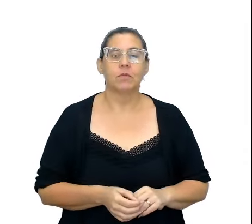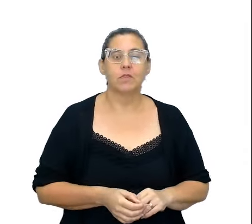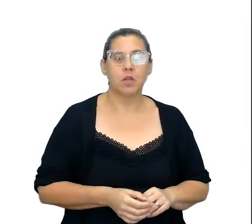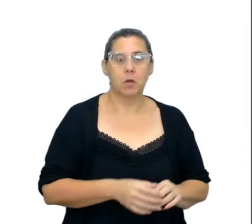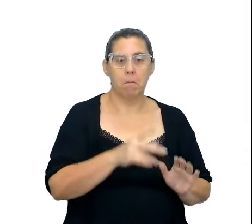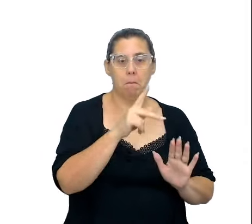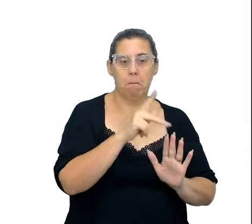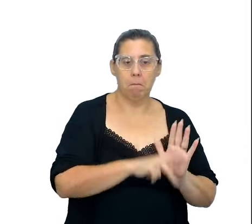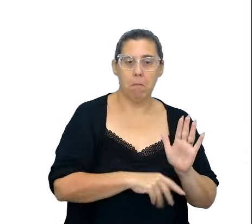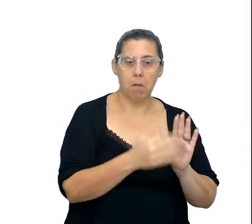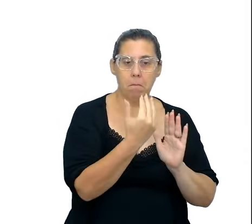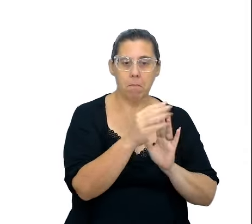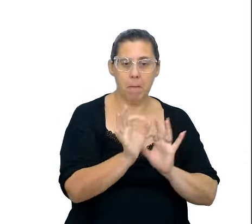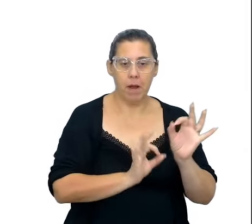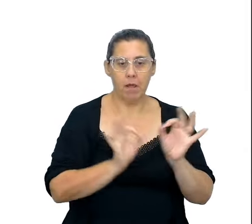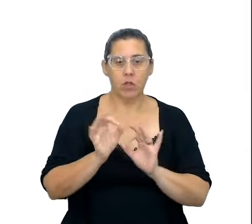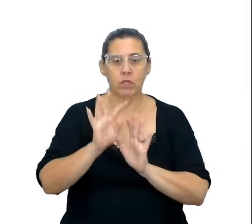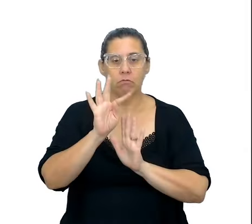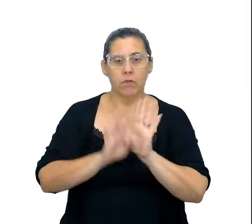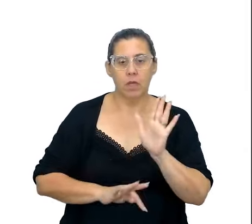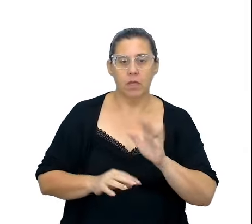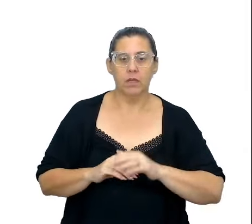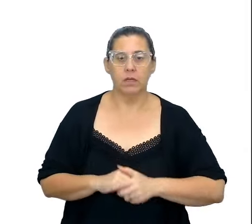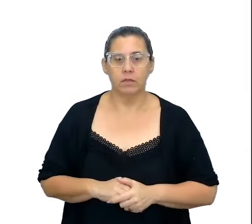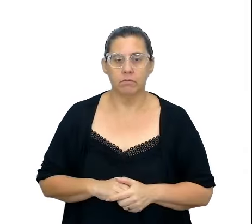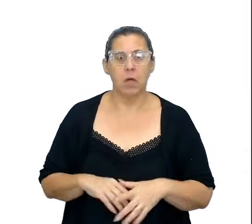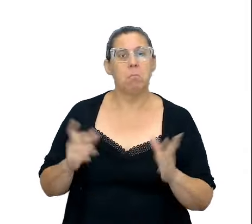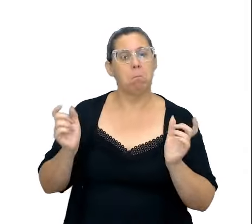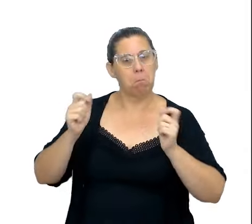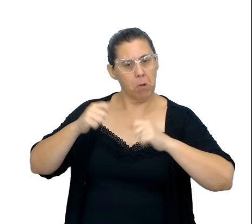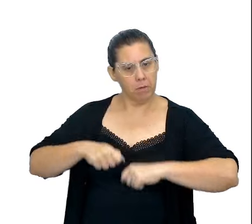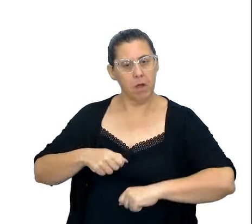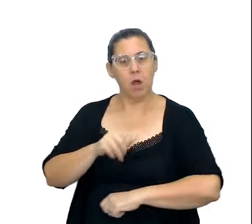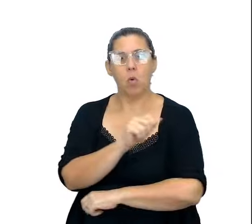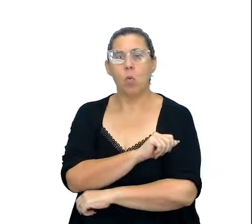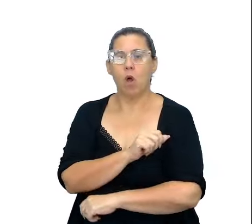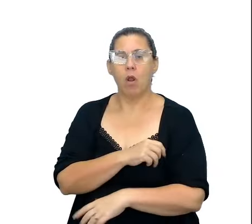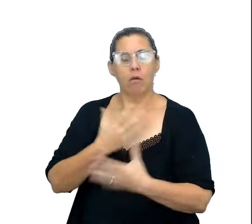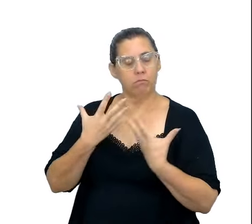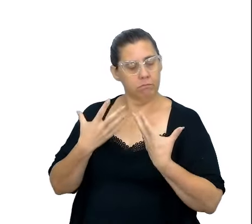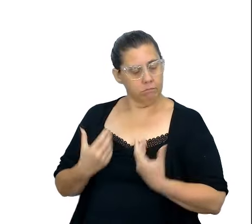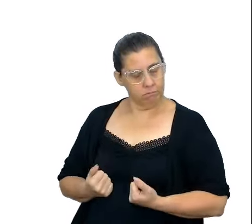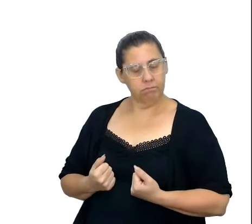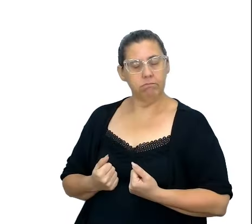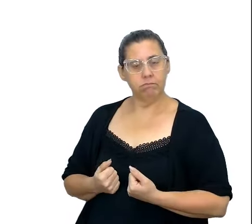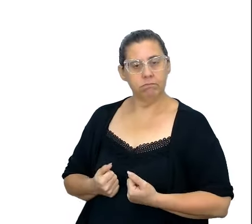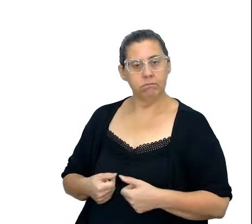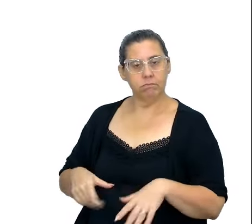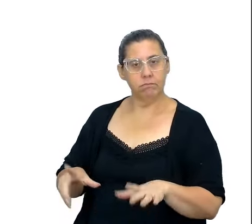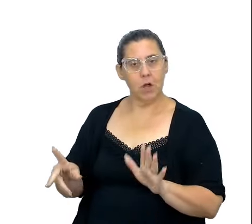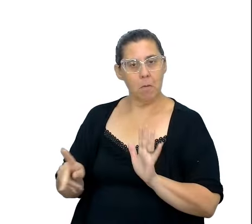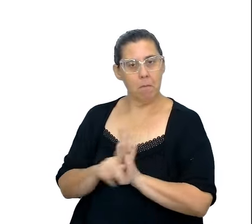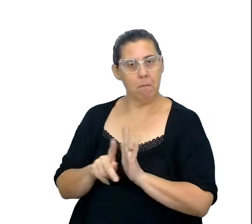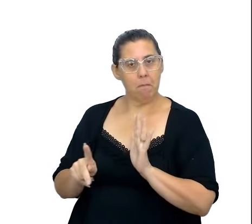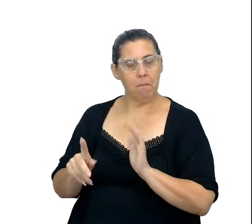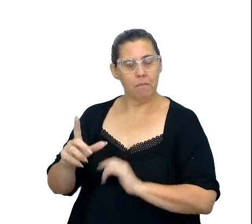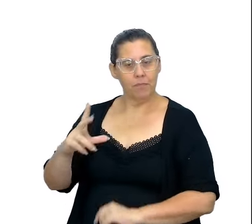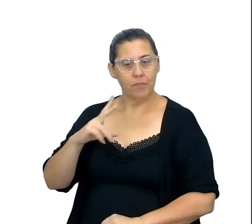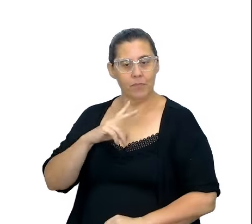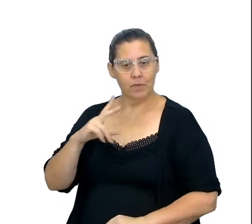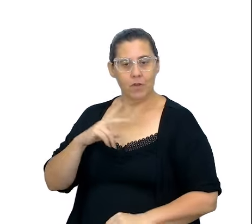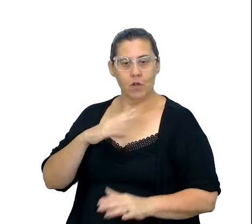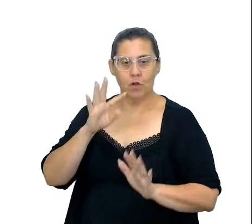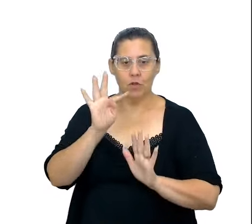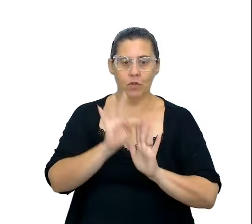serem realizadas pelos estudantes, possibilitar que estudantes assumam a sua autoria, os seus próprios